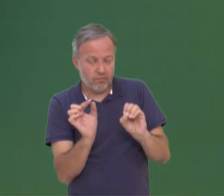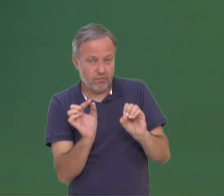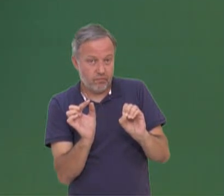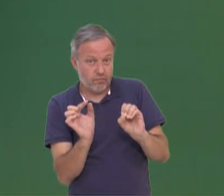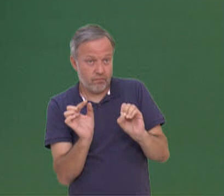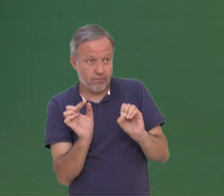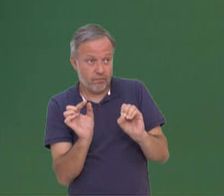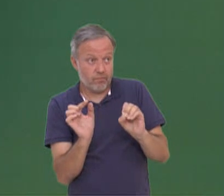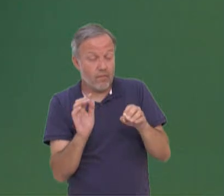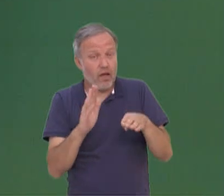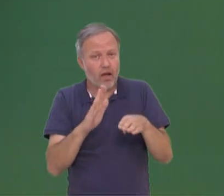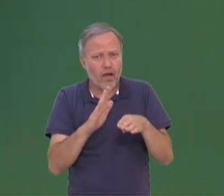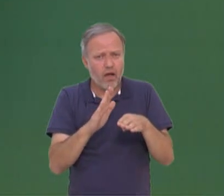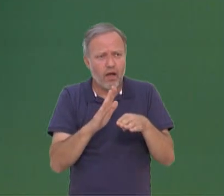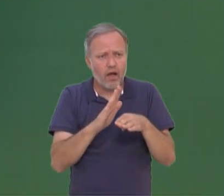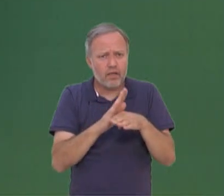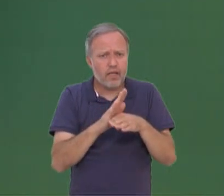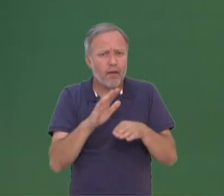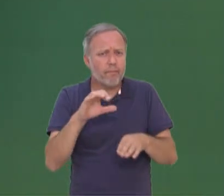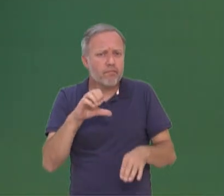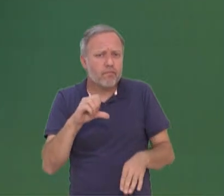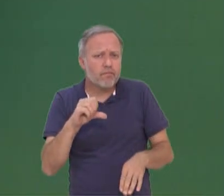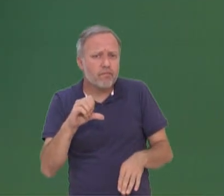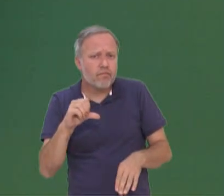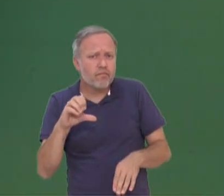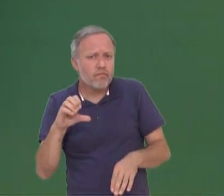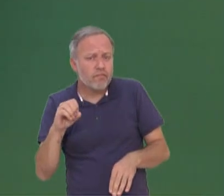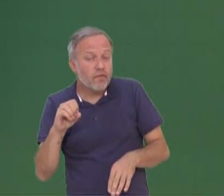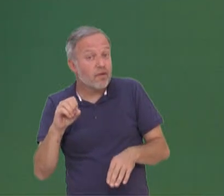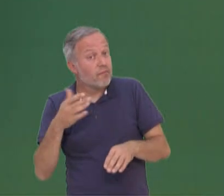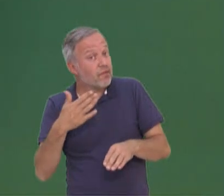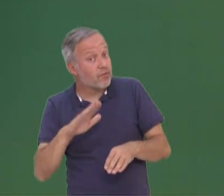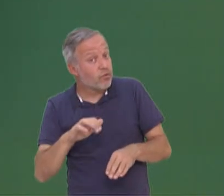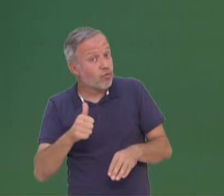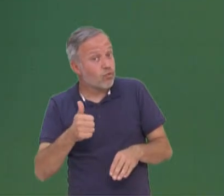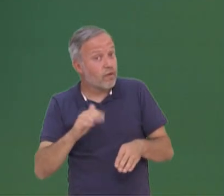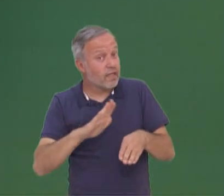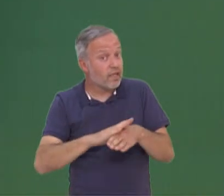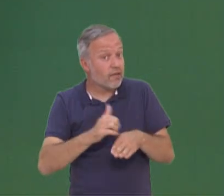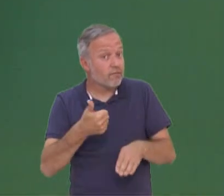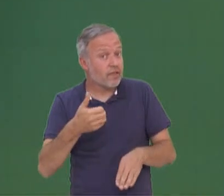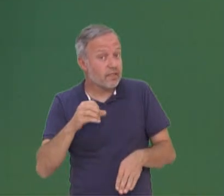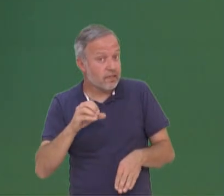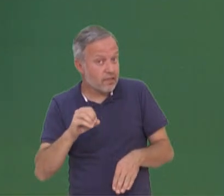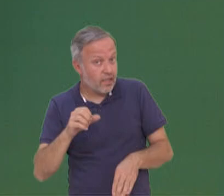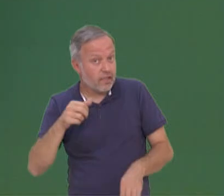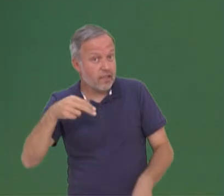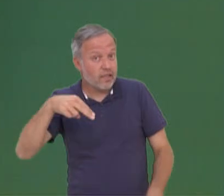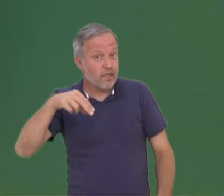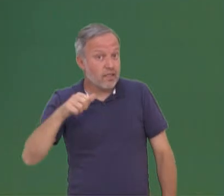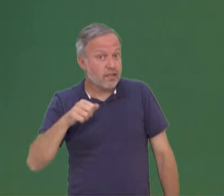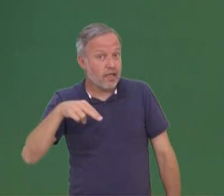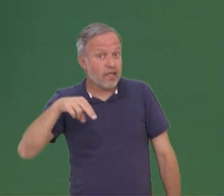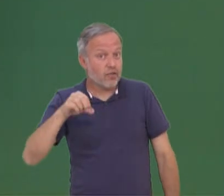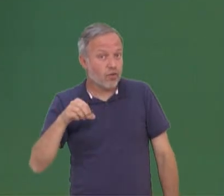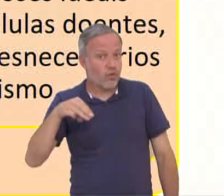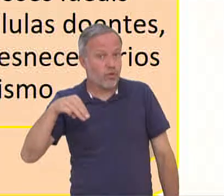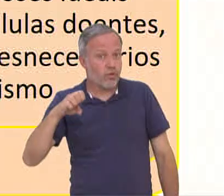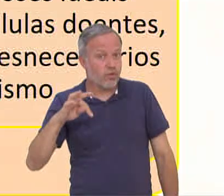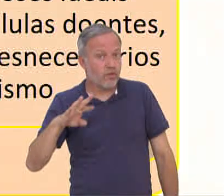Até 999 às vezes é considerado, mas a maior parte delas está entre 1 e 100 nanômetros. Muito pequeno, né?